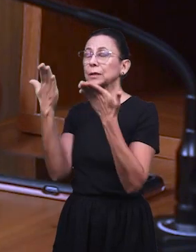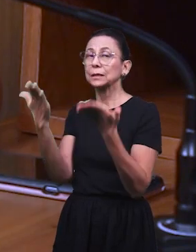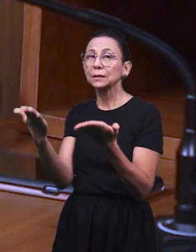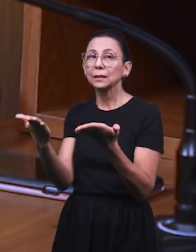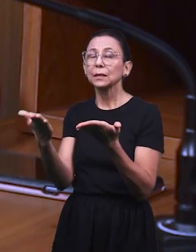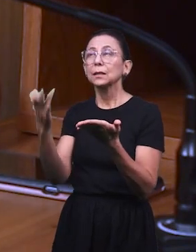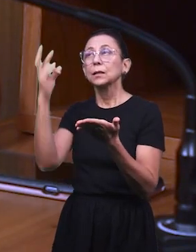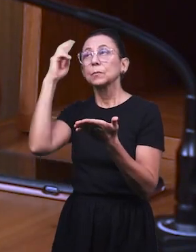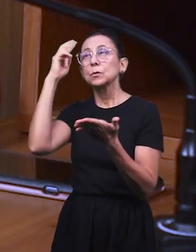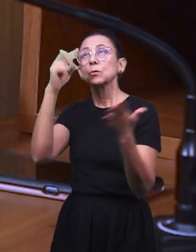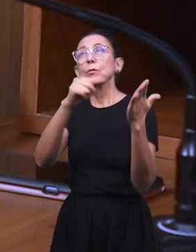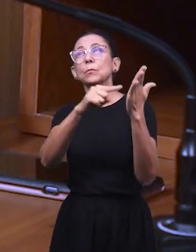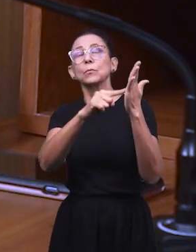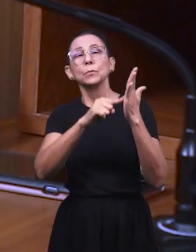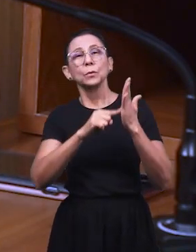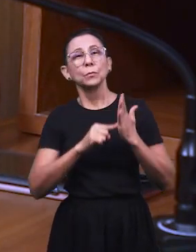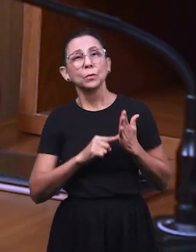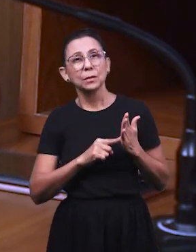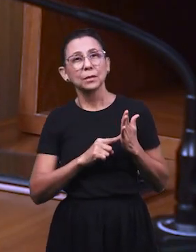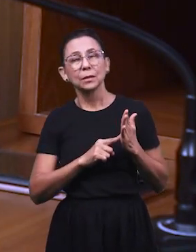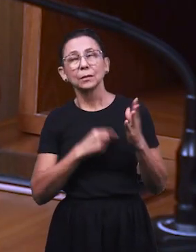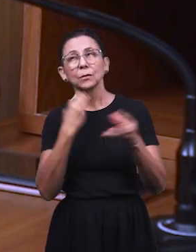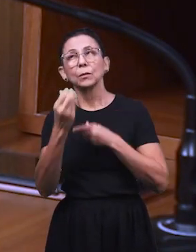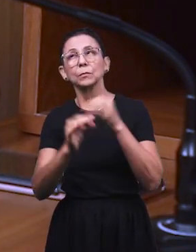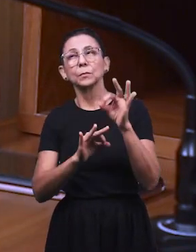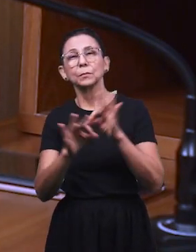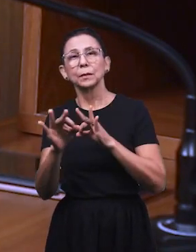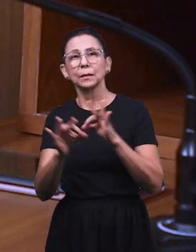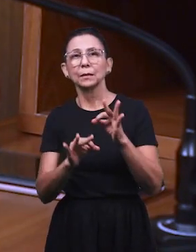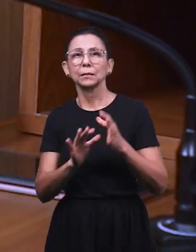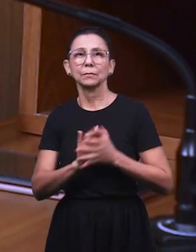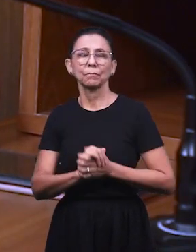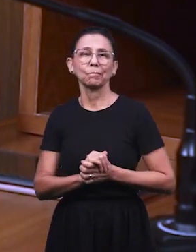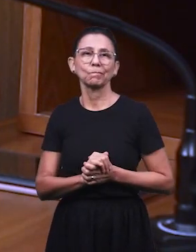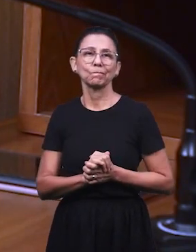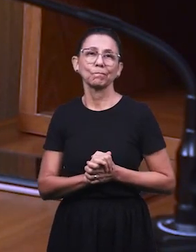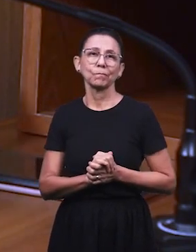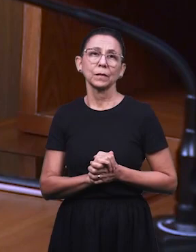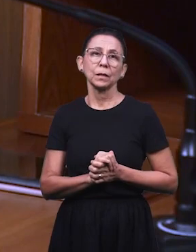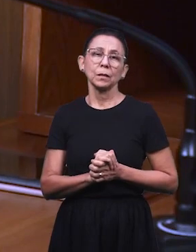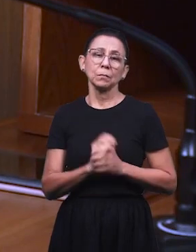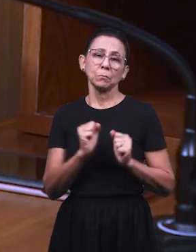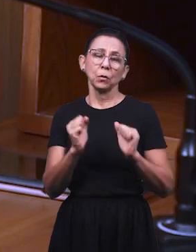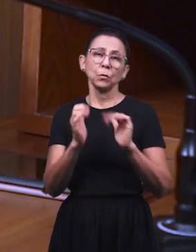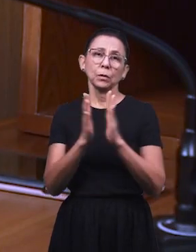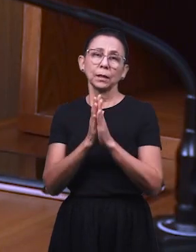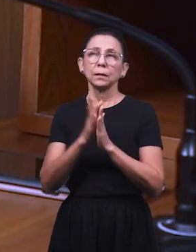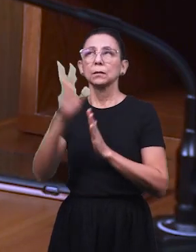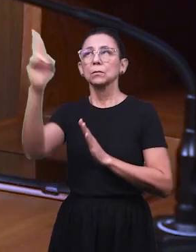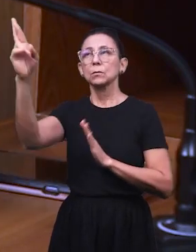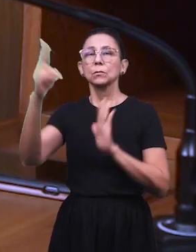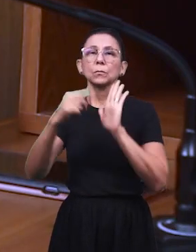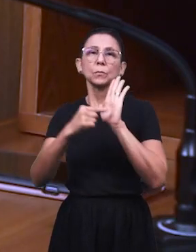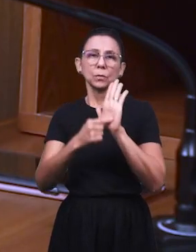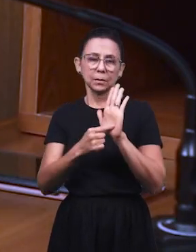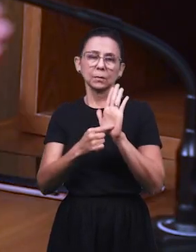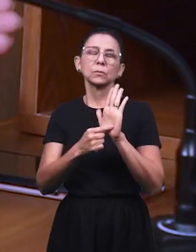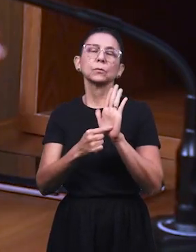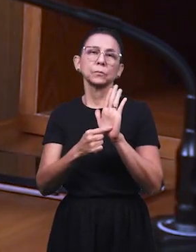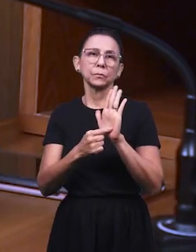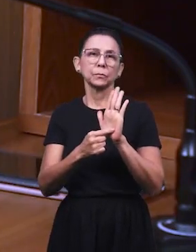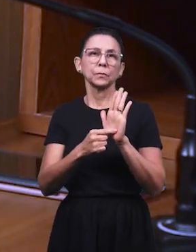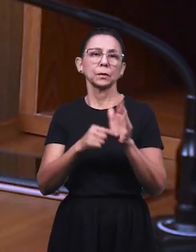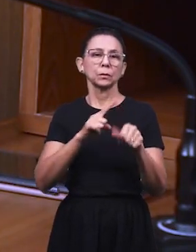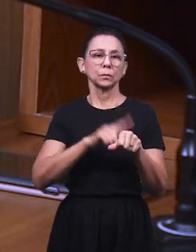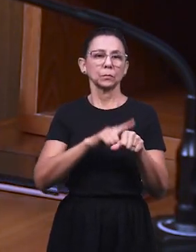diante do Senhor um jejum, orando ao Senhor para que o Senhor pudesse direcionar. Porque numa das conversas que nós tivemos, o pastor